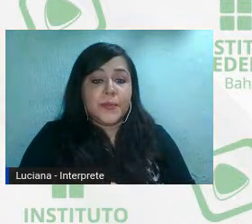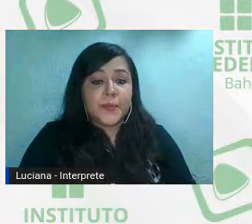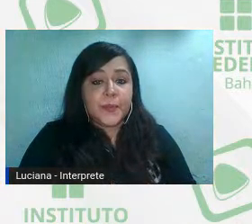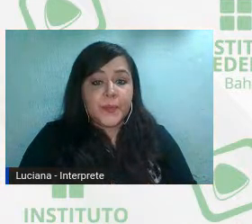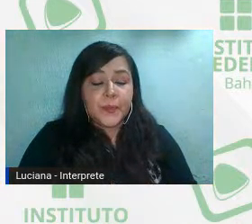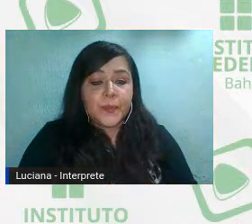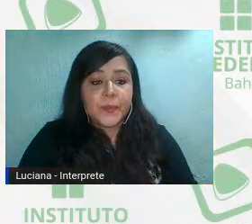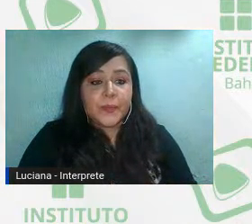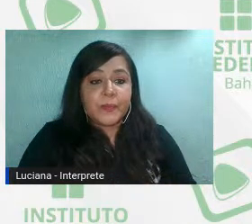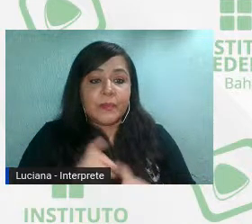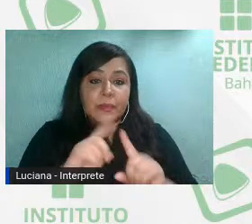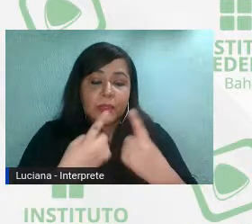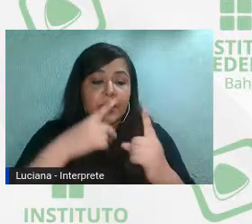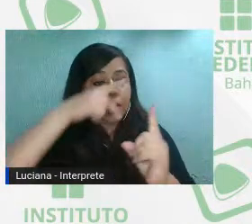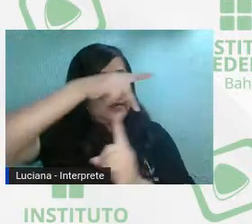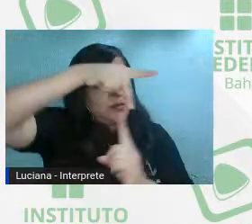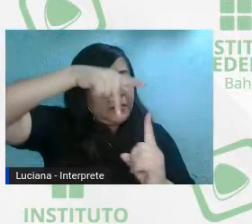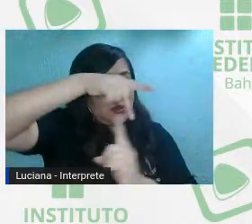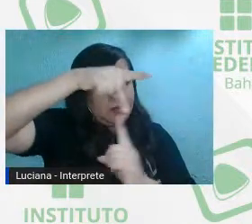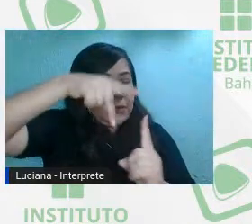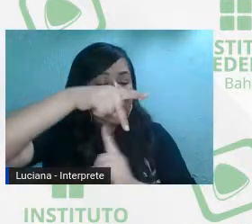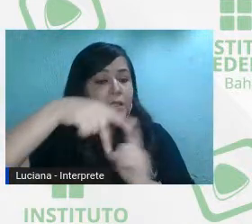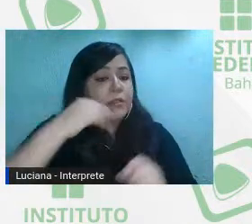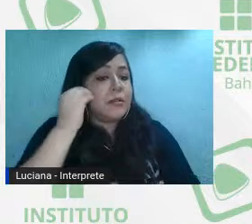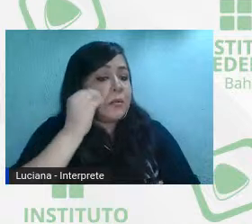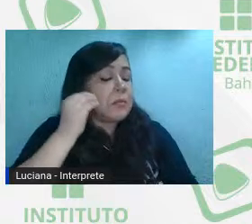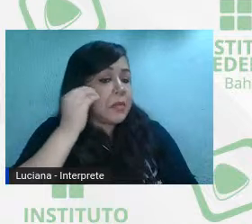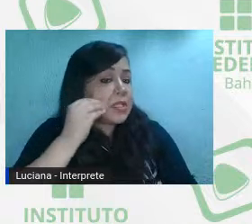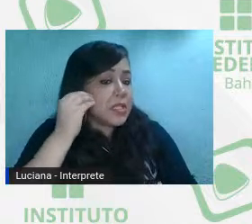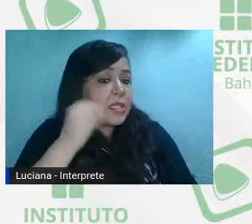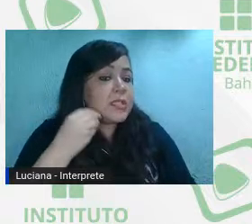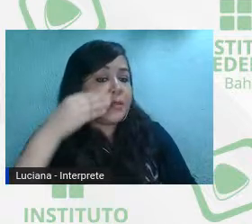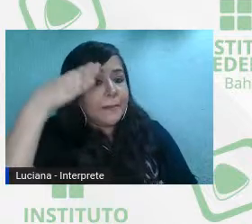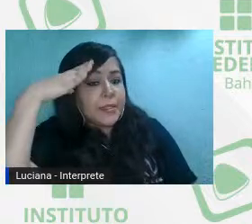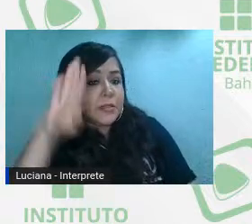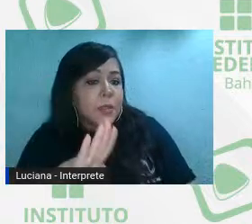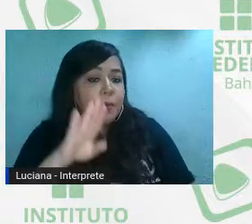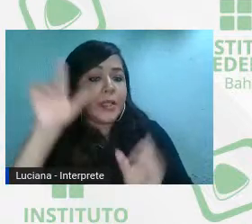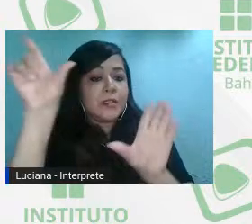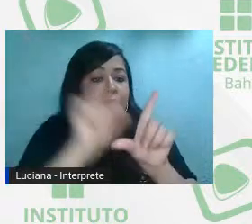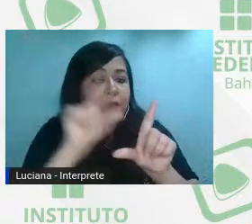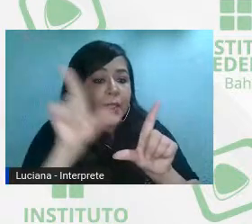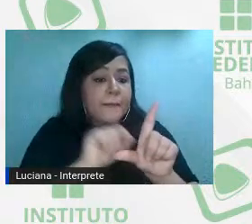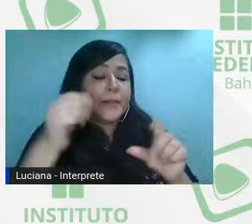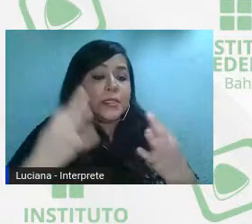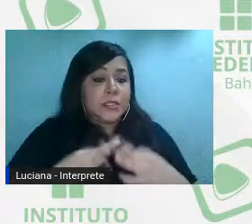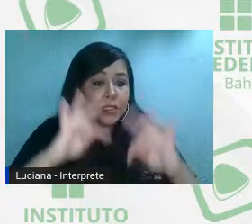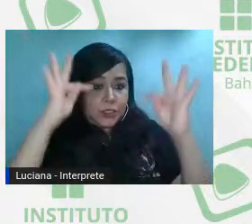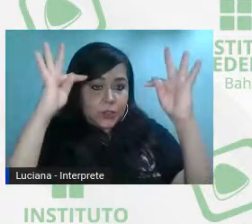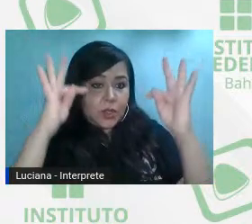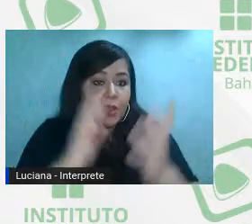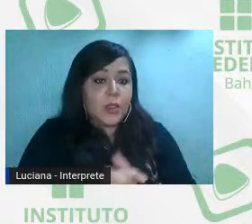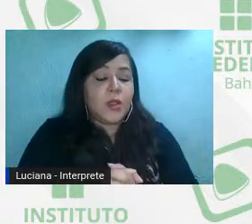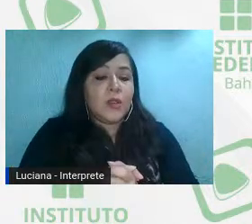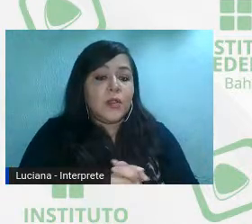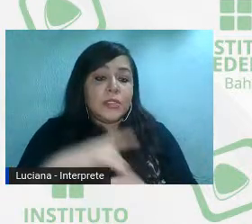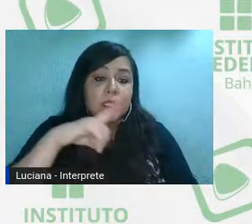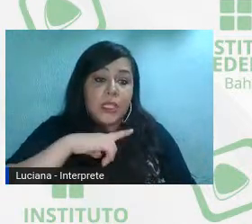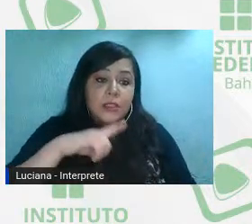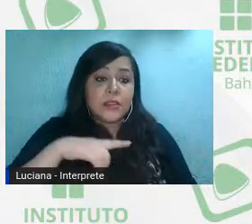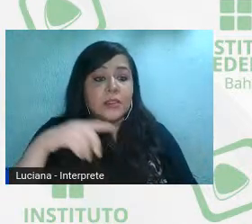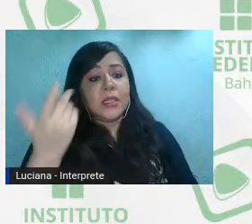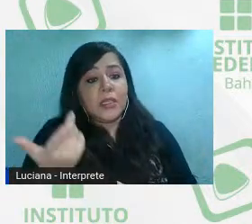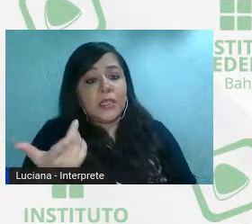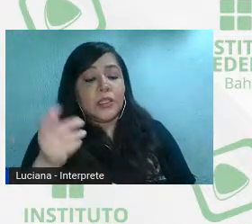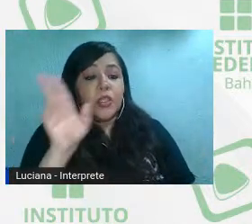Com o PIBID, eu obtive diversas experiências, principalmente em relação às ferramentas tecnológicas, que estamos utilizando